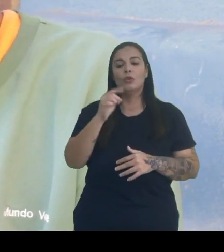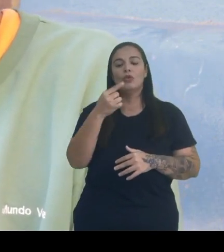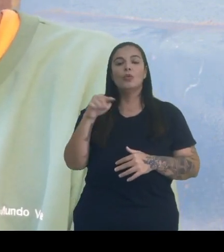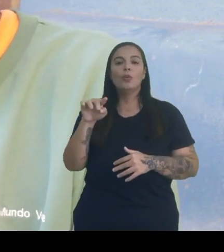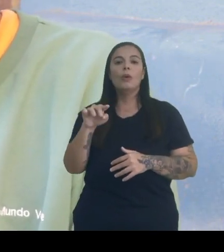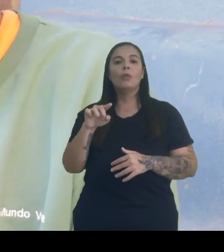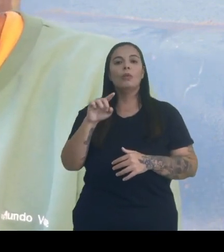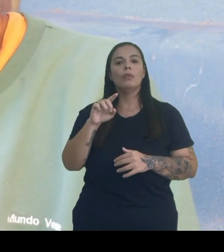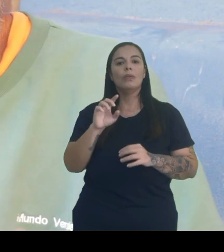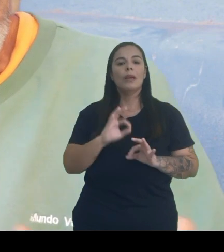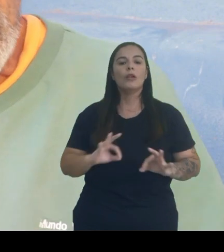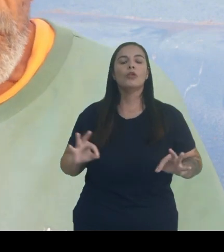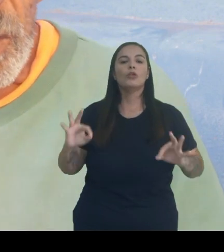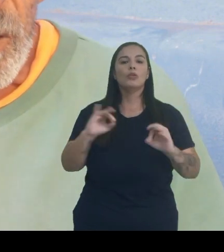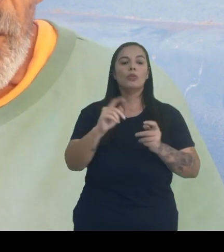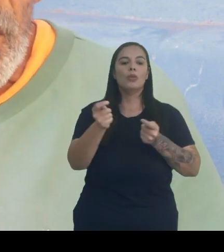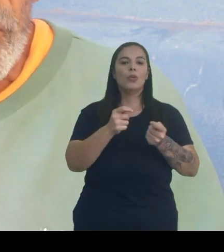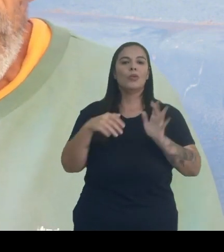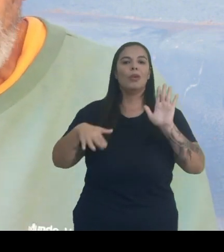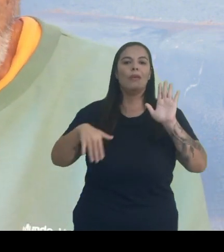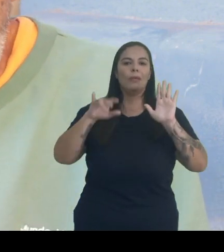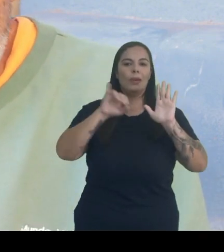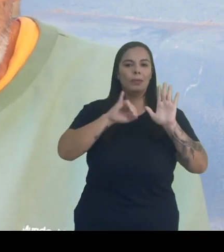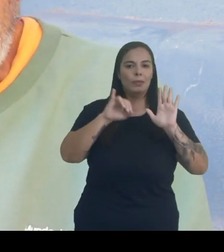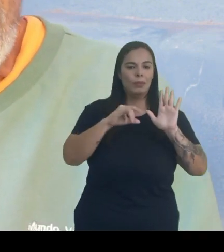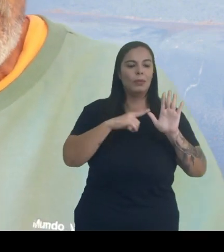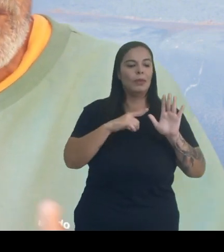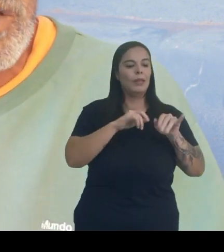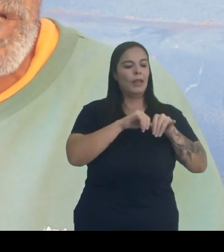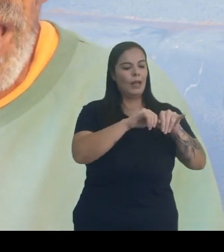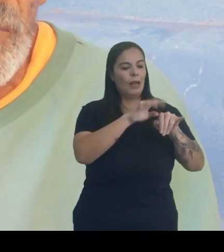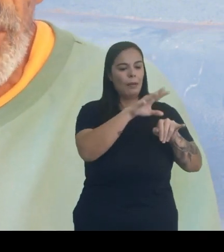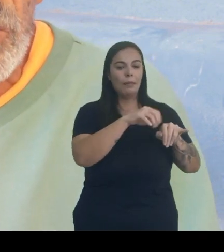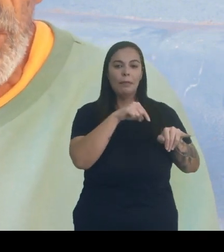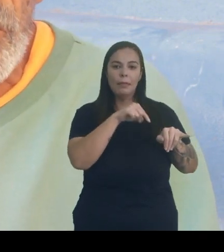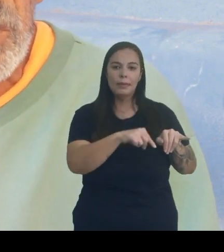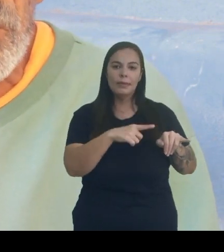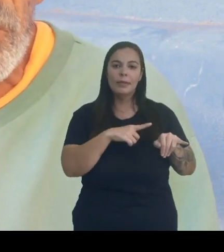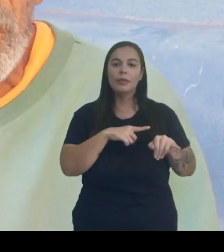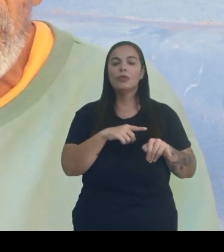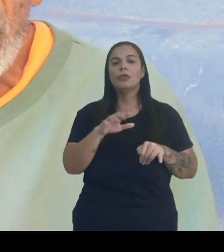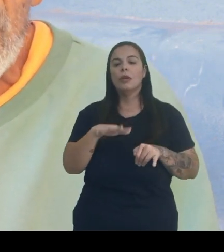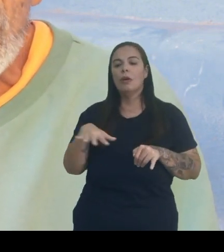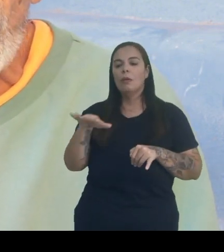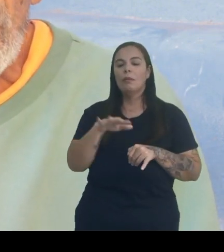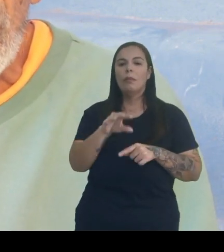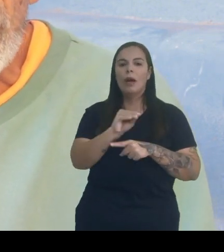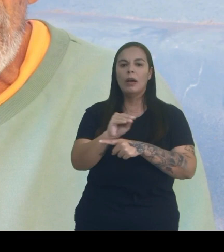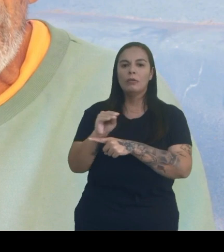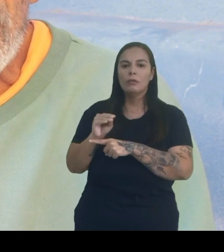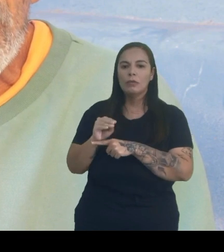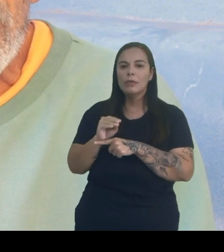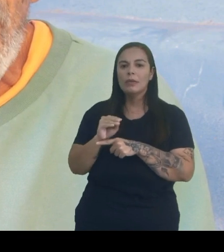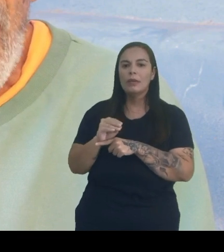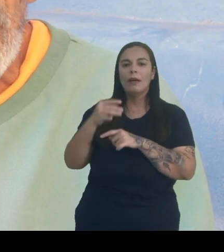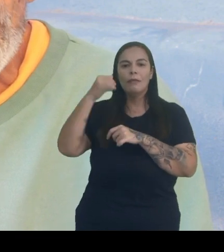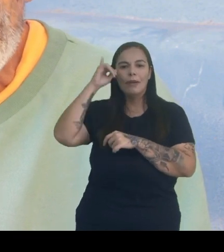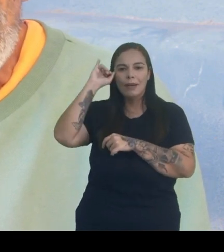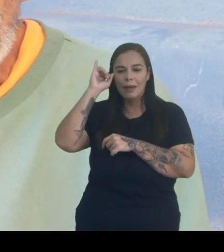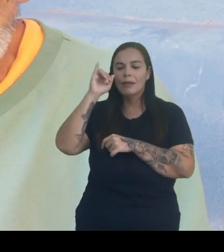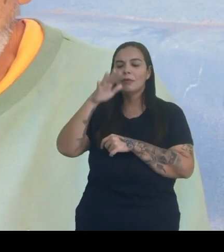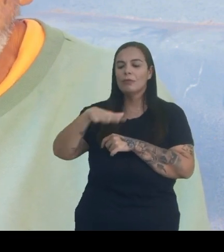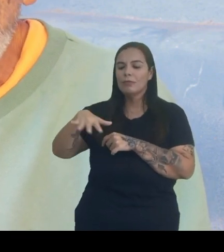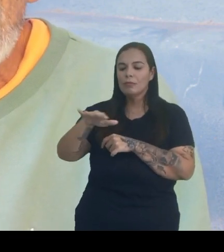João Mendes, que era dono de Itaipu, que herdou aquilo ali. Ficou com o armazém, ele criava mais ou menos umas 50 cabeças de